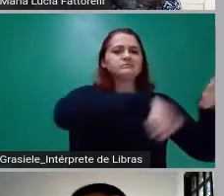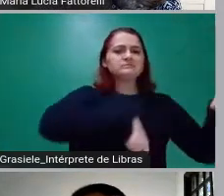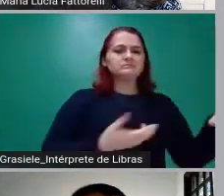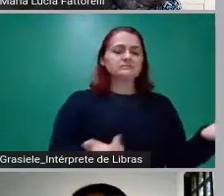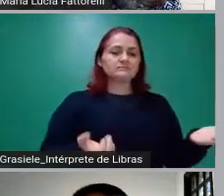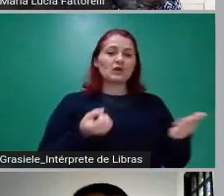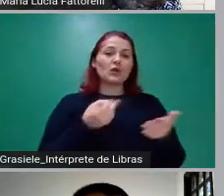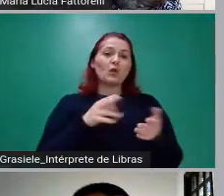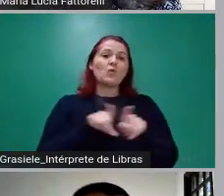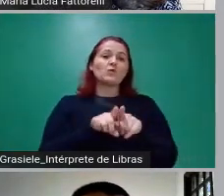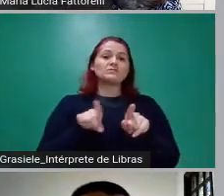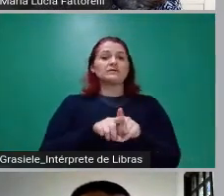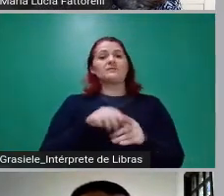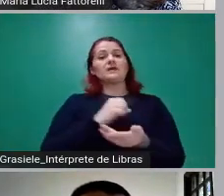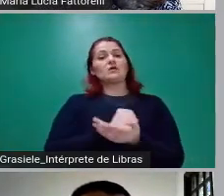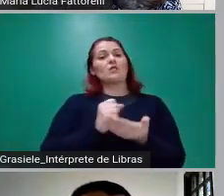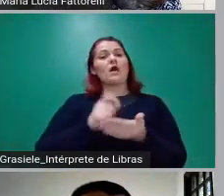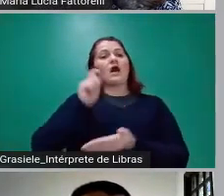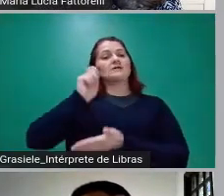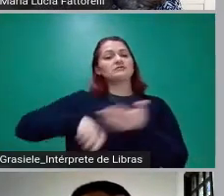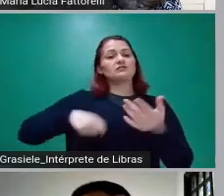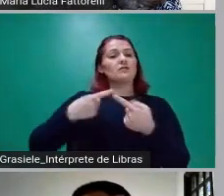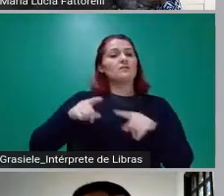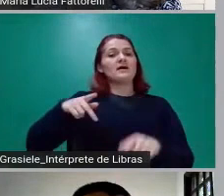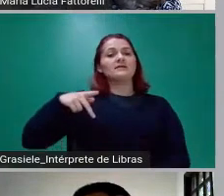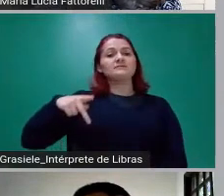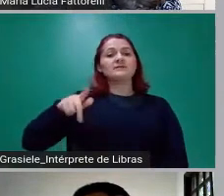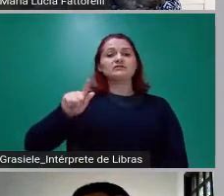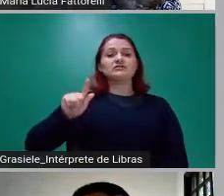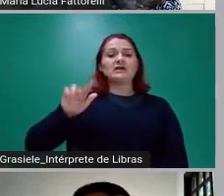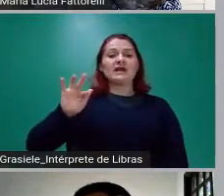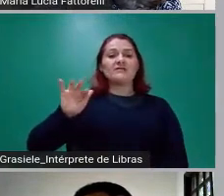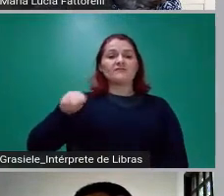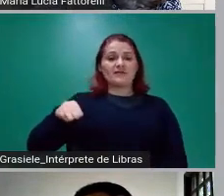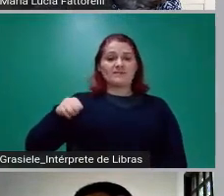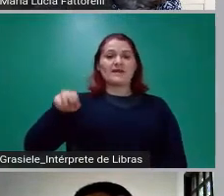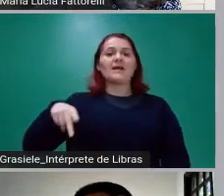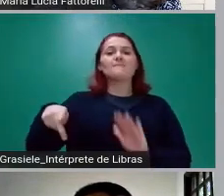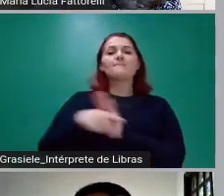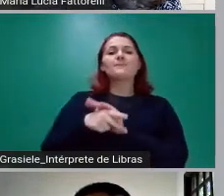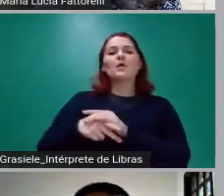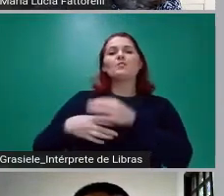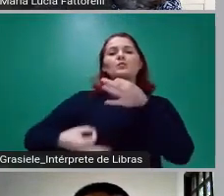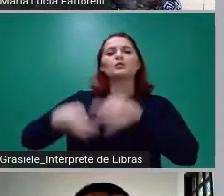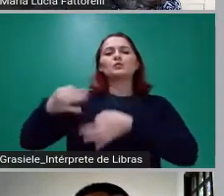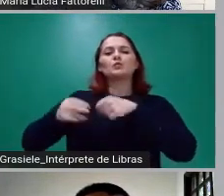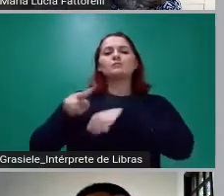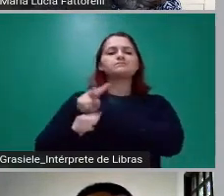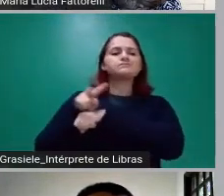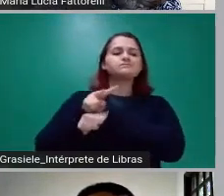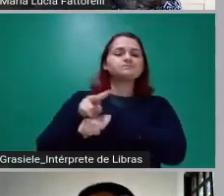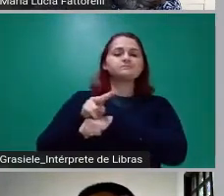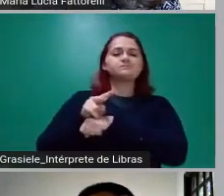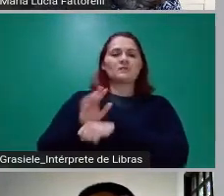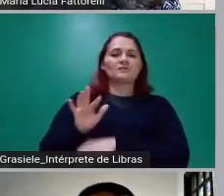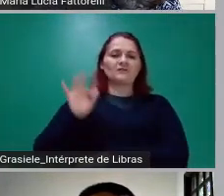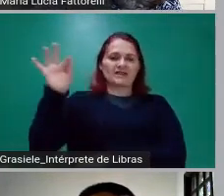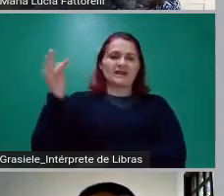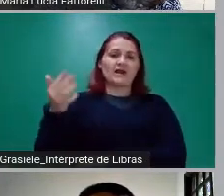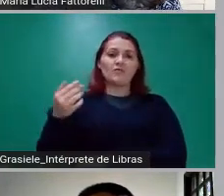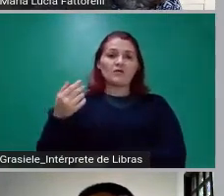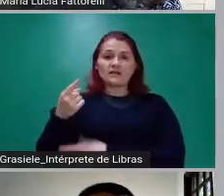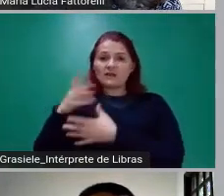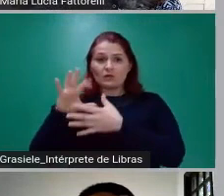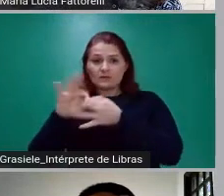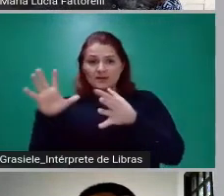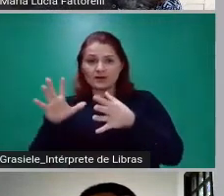pareceres desfavoráveis, por exemplo, da PGFN, que é a Procuradoria-Geral da Fazenda Nacional. Você teve contratos que foram